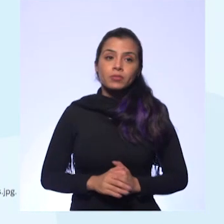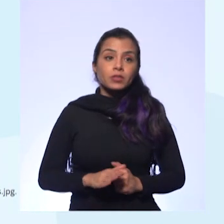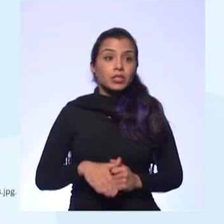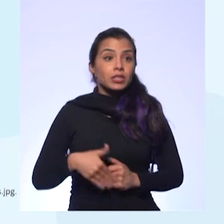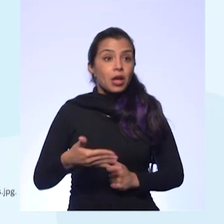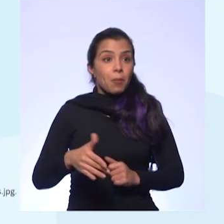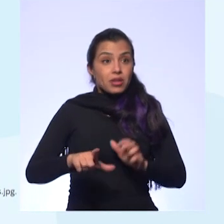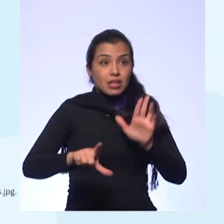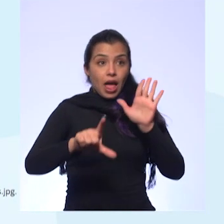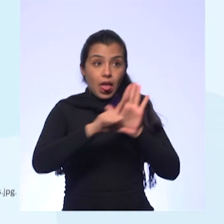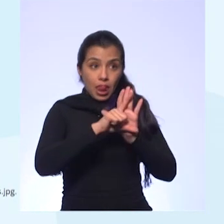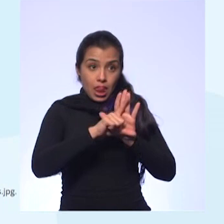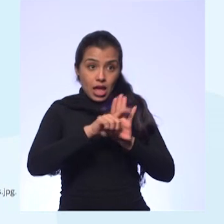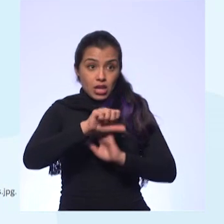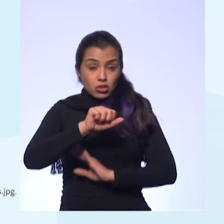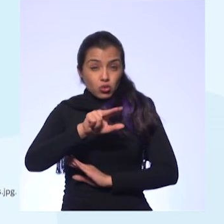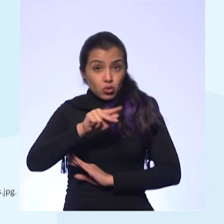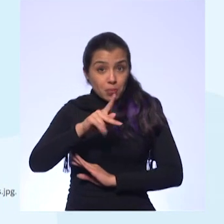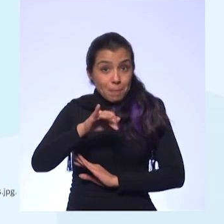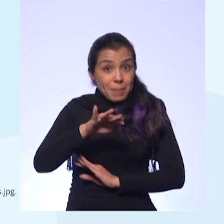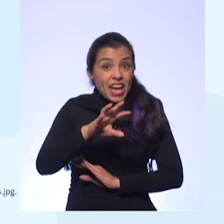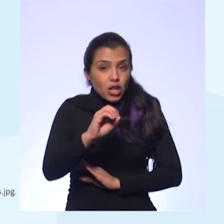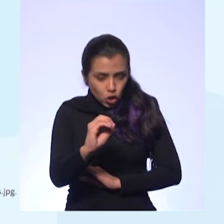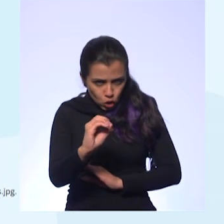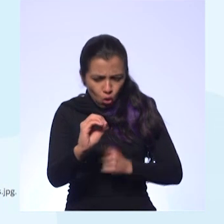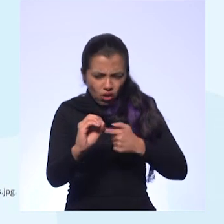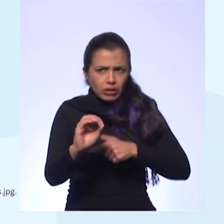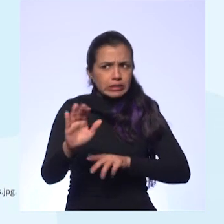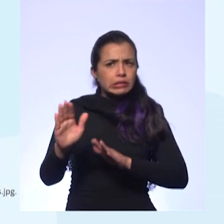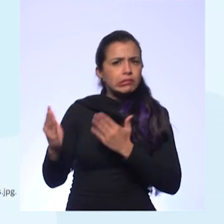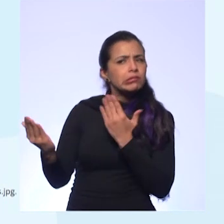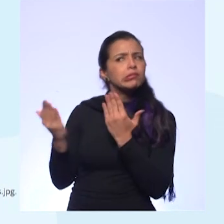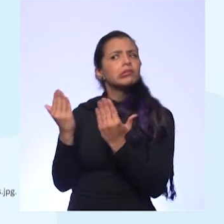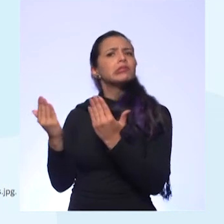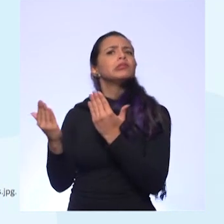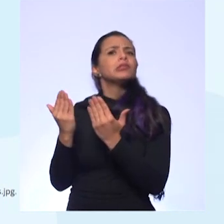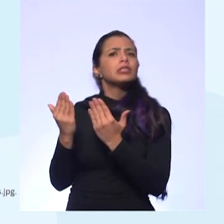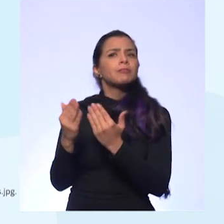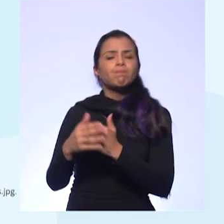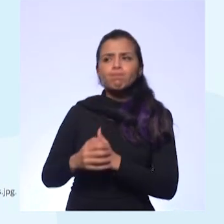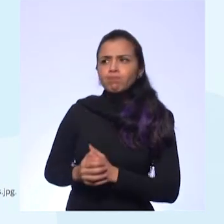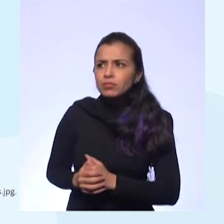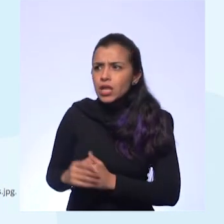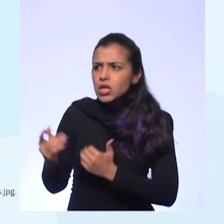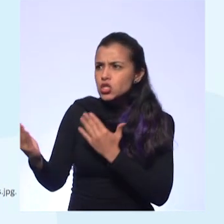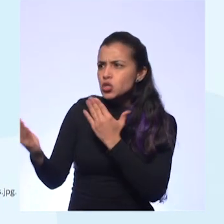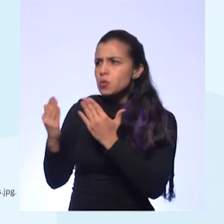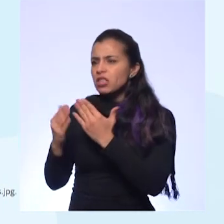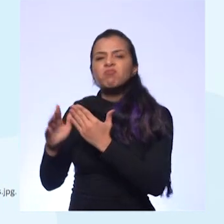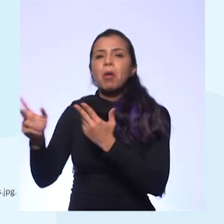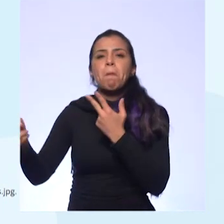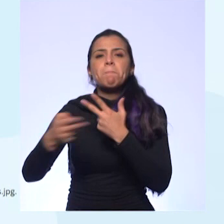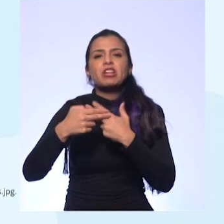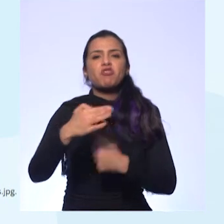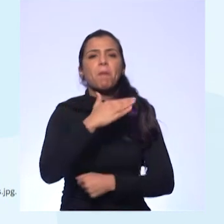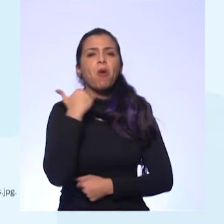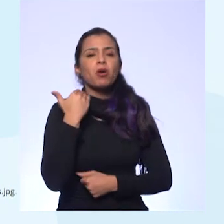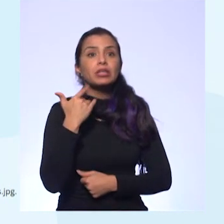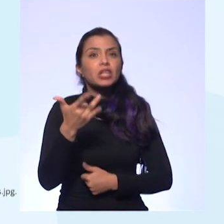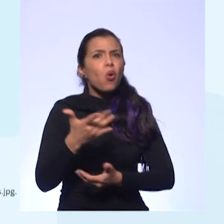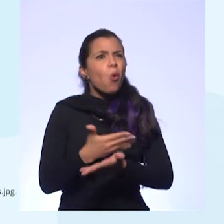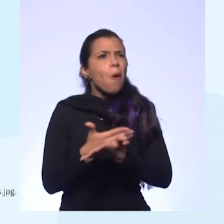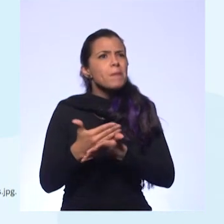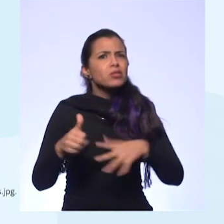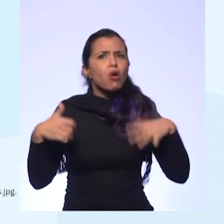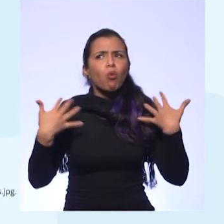suspeitos já era assim: suspeitei que alguém é contra a revolução, vamos prender e guilhotinar. Simples assim. Então começou a chamada época